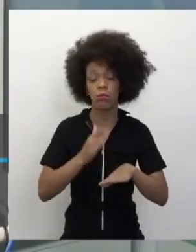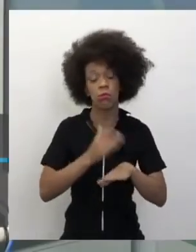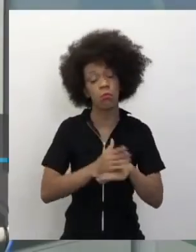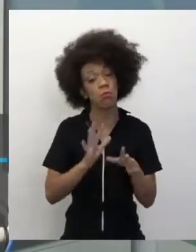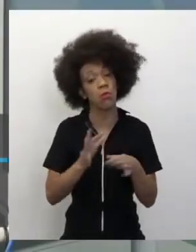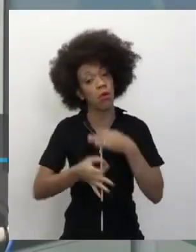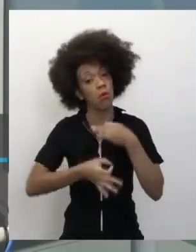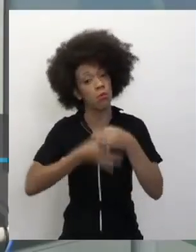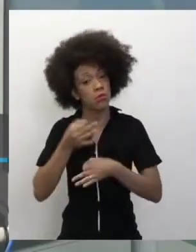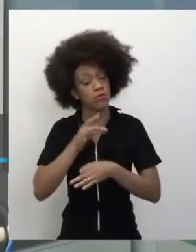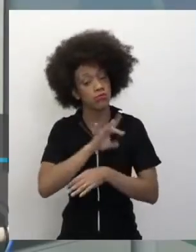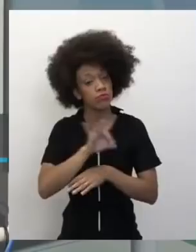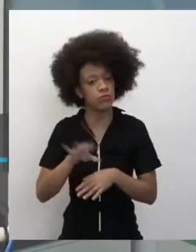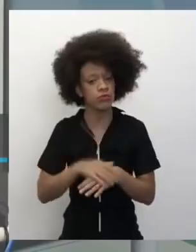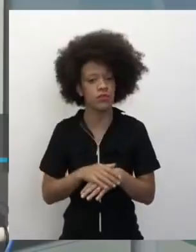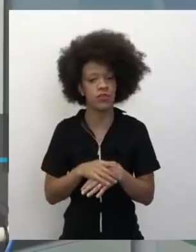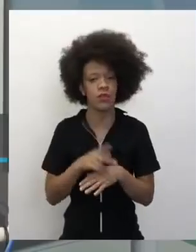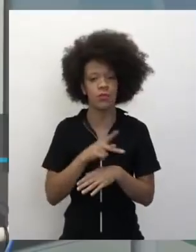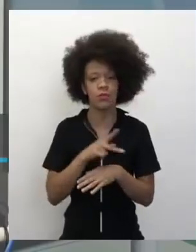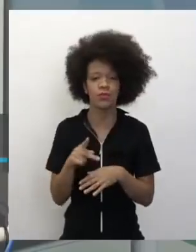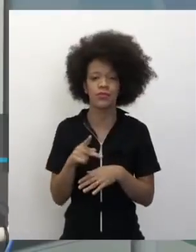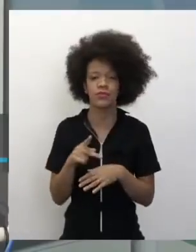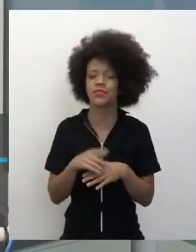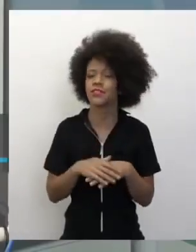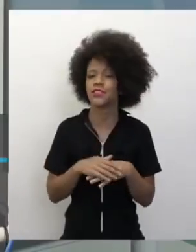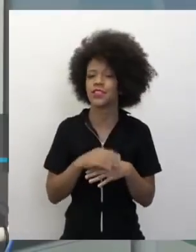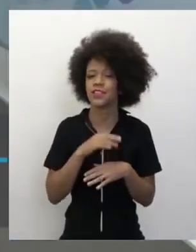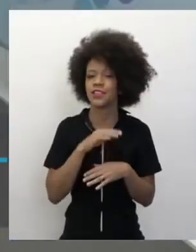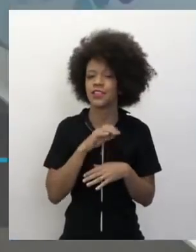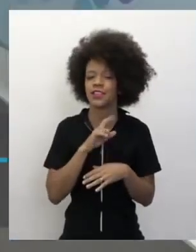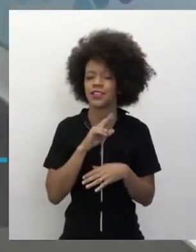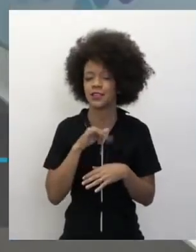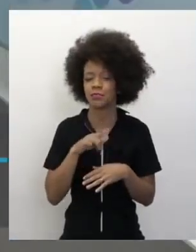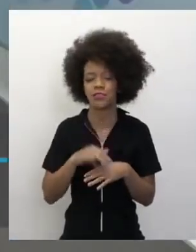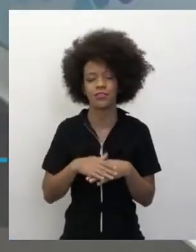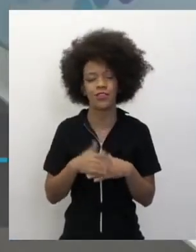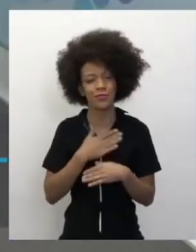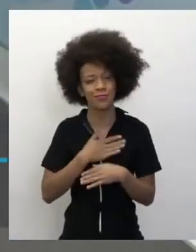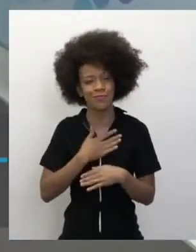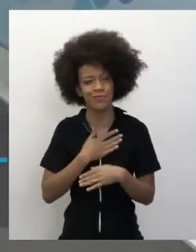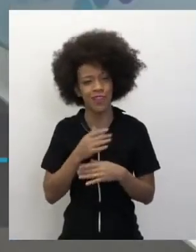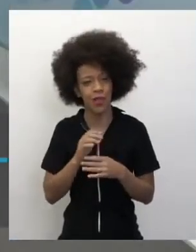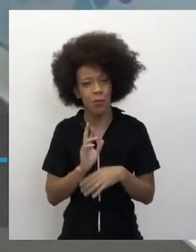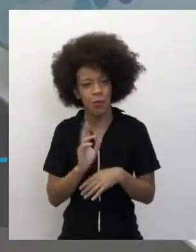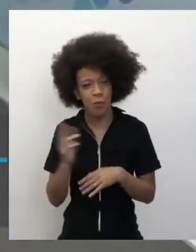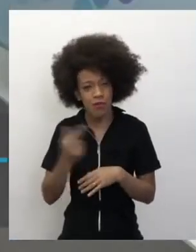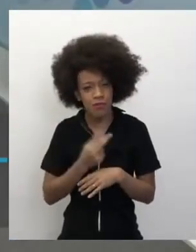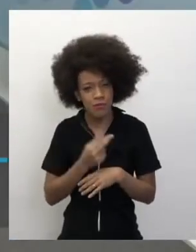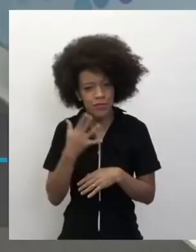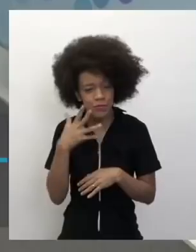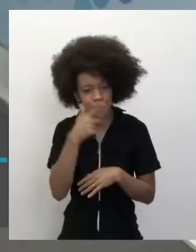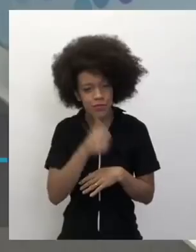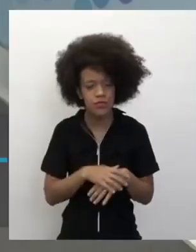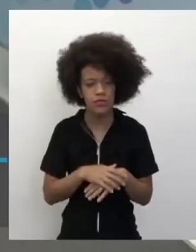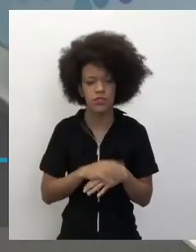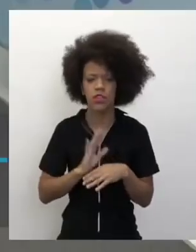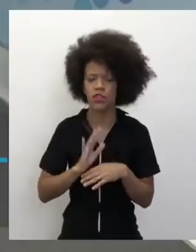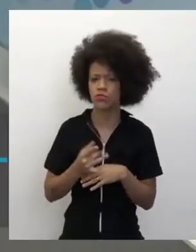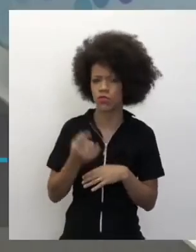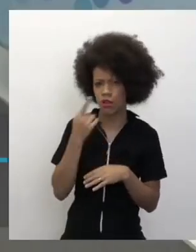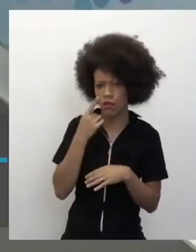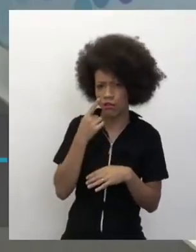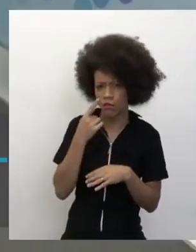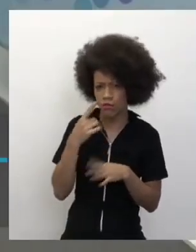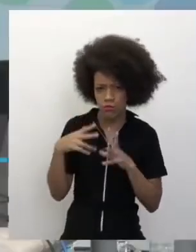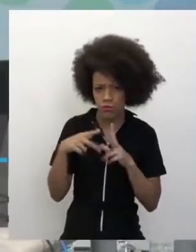pro Elizabeth. Eu adoro quando eles colocam uma resposta completinha, bonitinho, né? Tem mais, isso você já é da 1 ou você já leu tudo